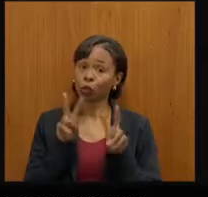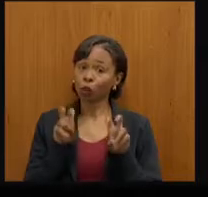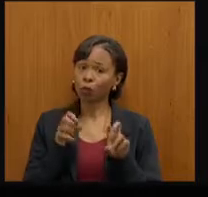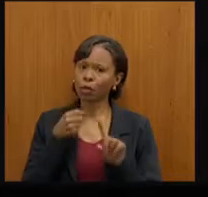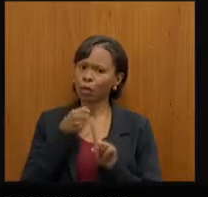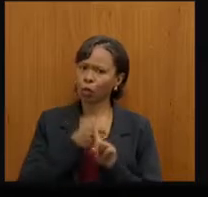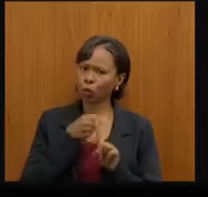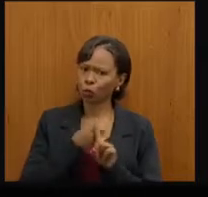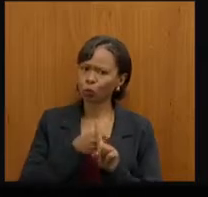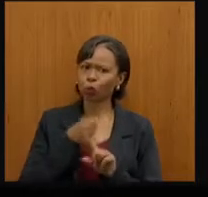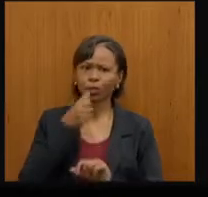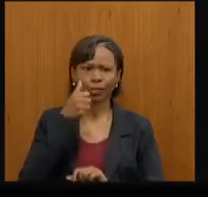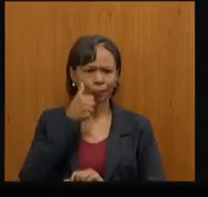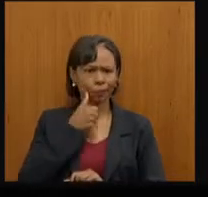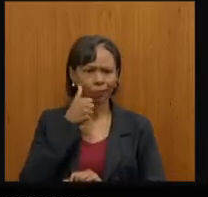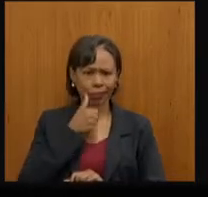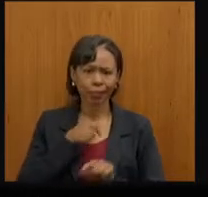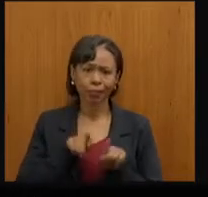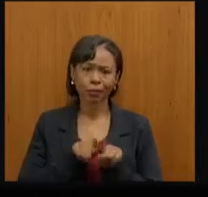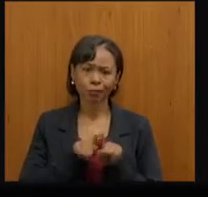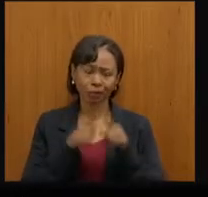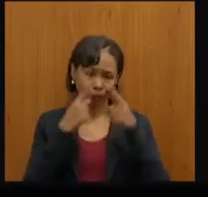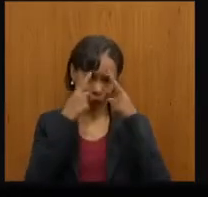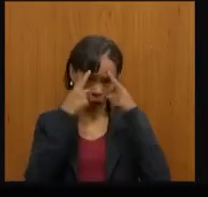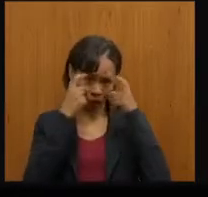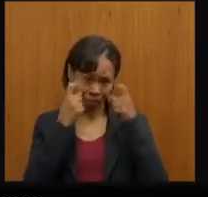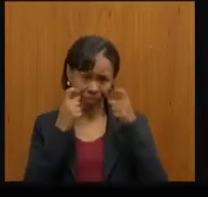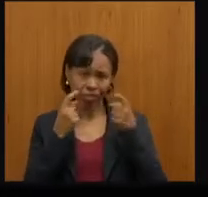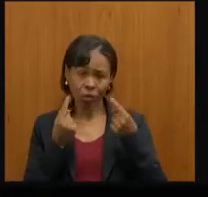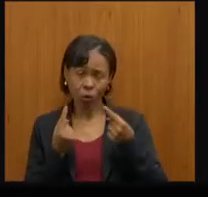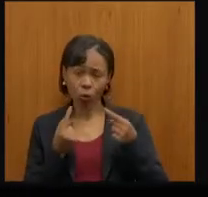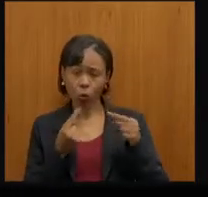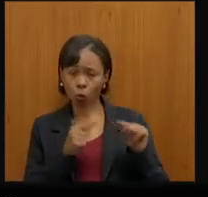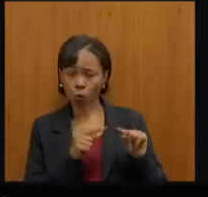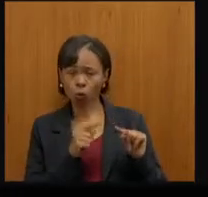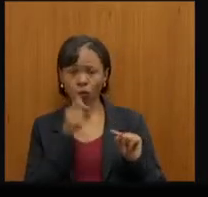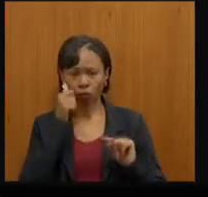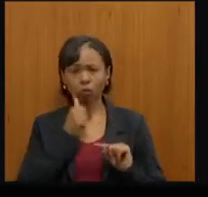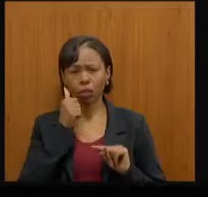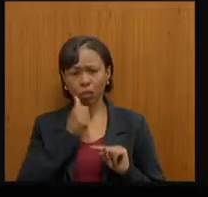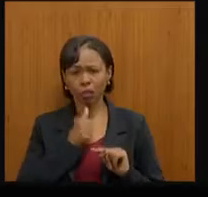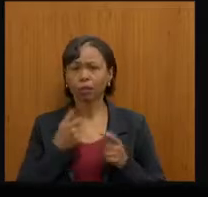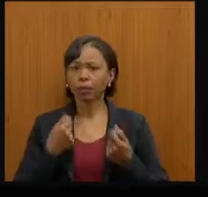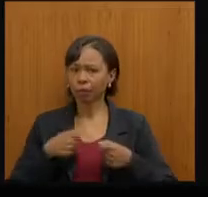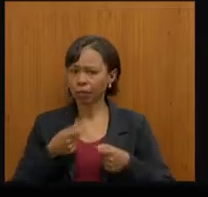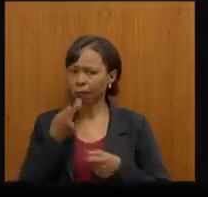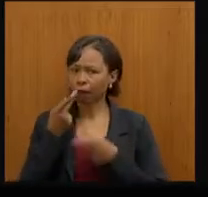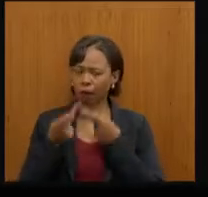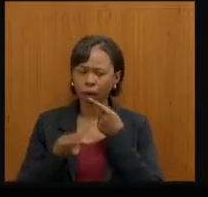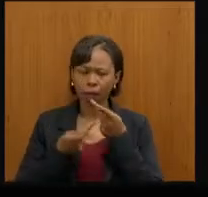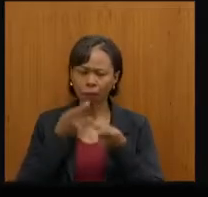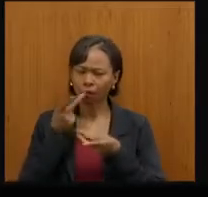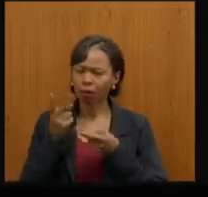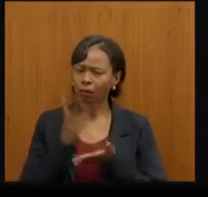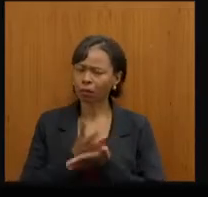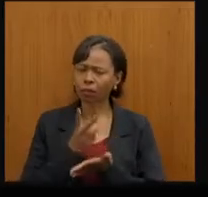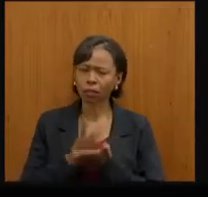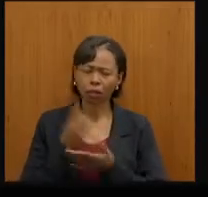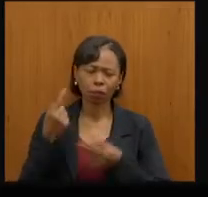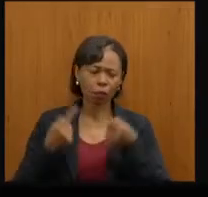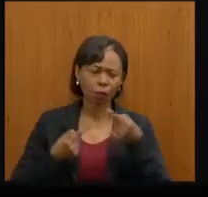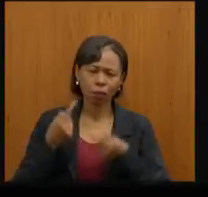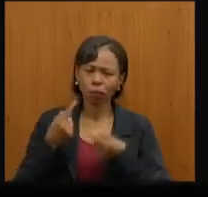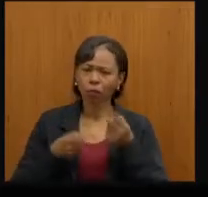da violência contra mulher é um assunto que não deve deve ter falado sempre tem que ter debatido tente né